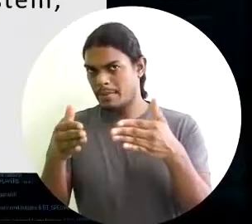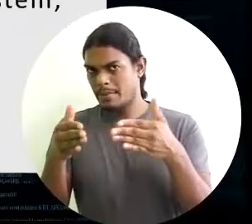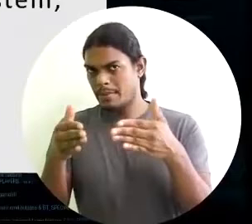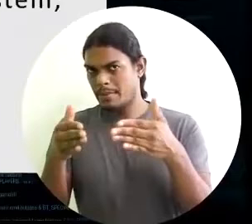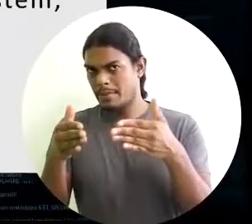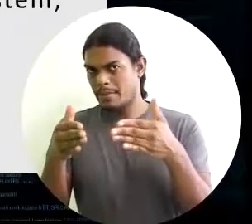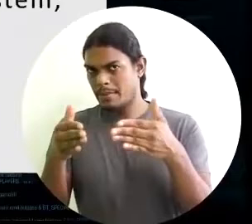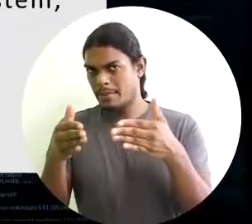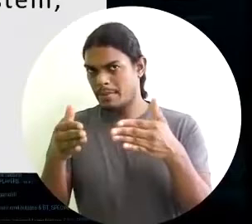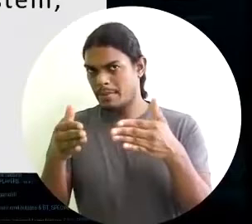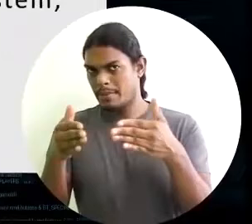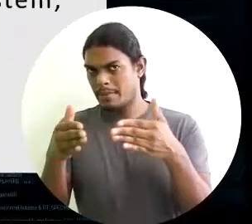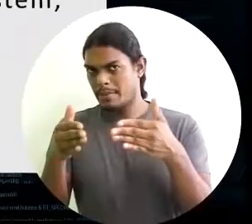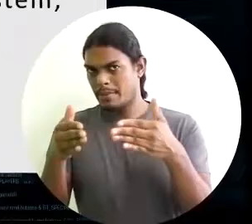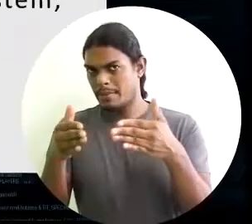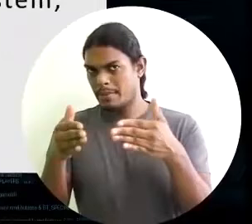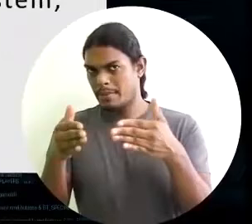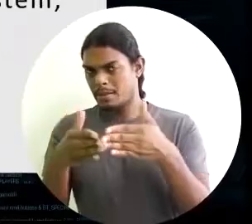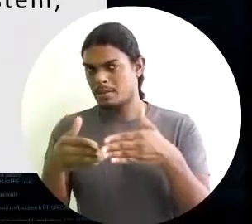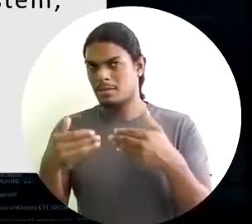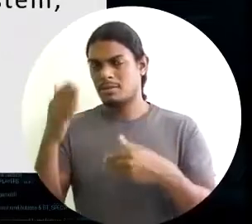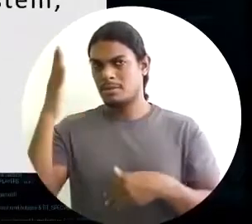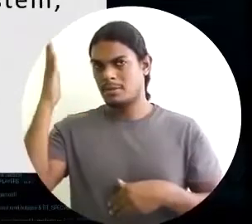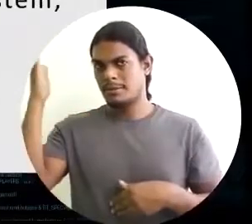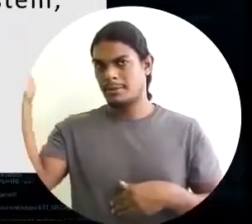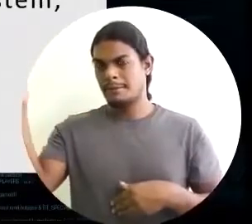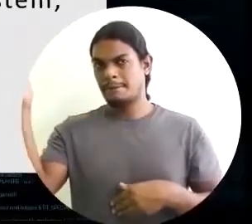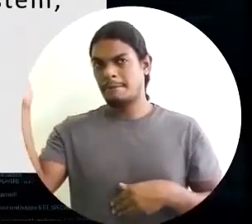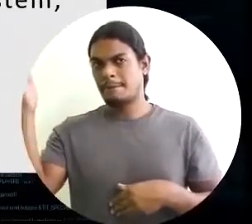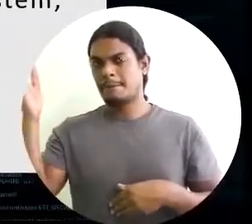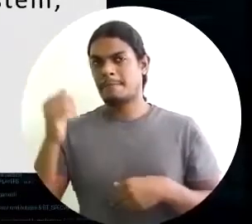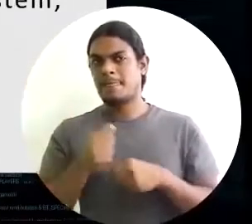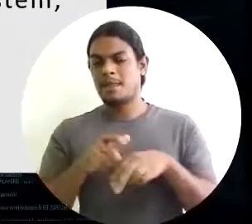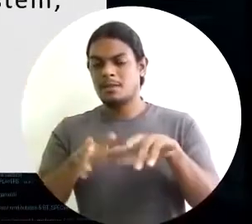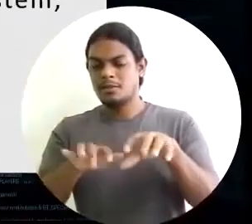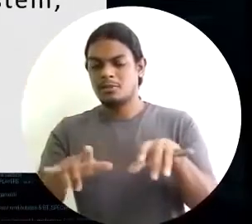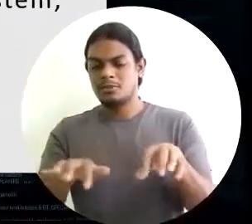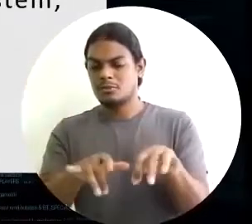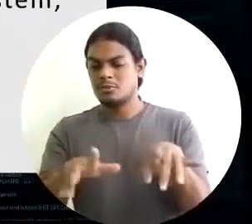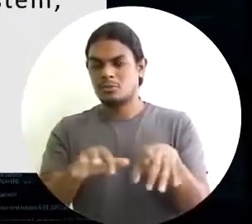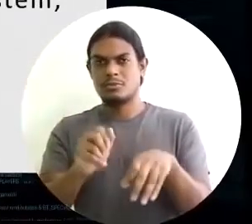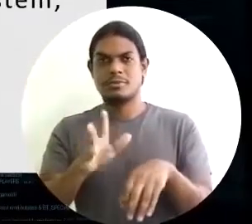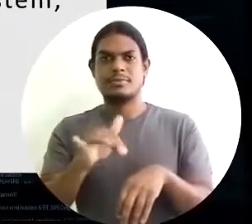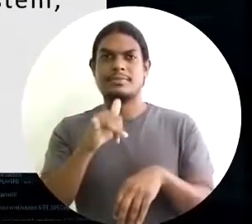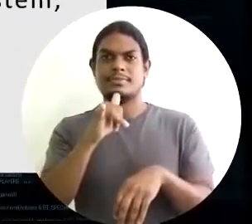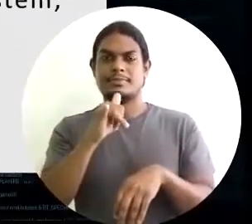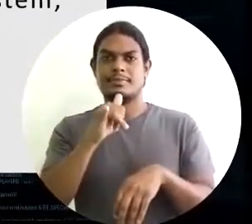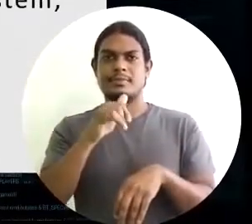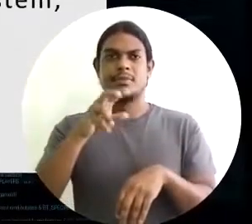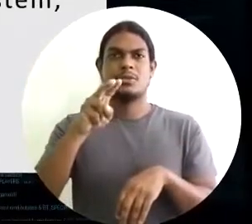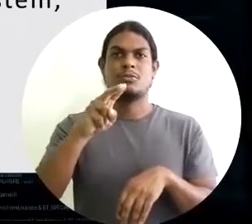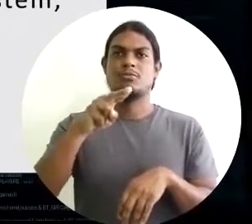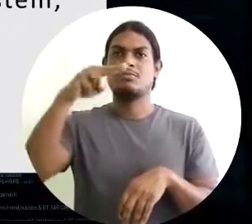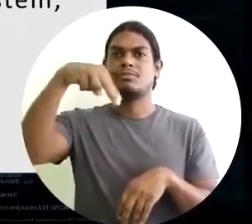DNS, Domain Name System. A gente chega lá e digita um nome, por exemplo,